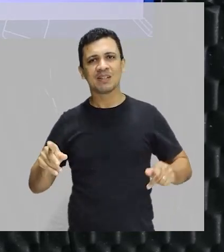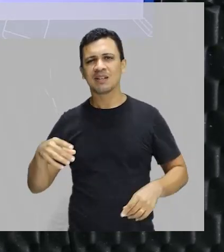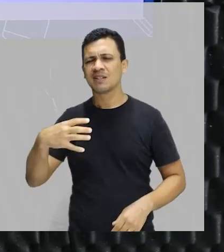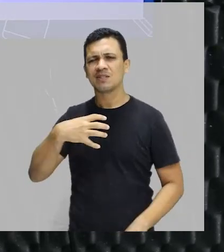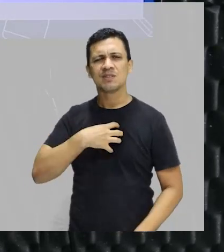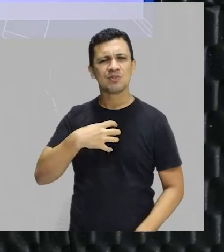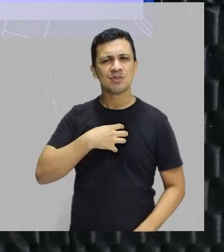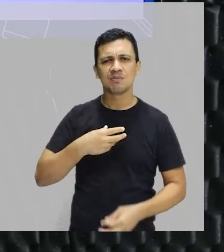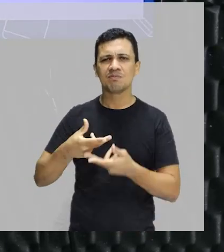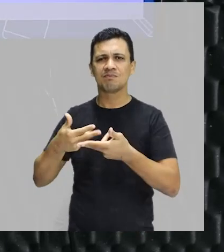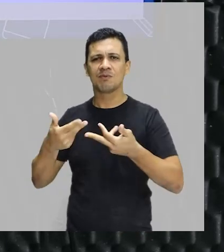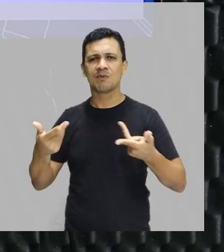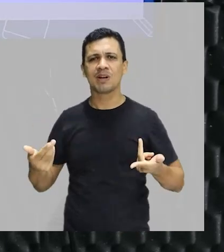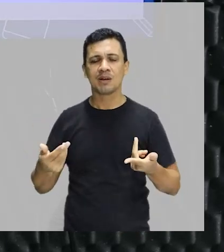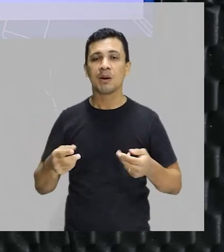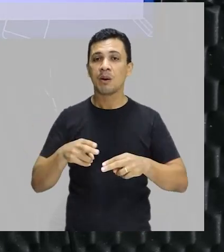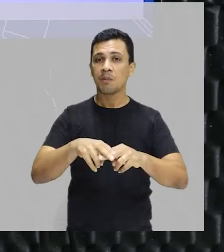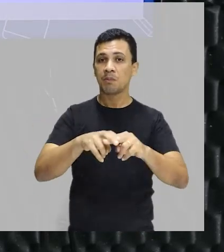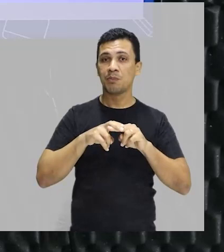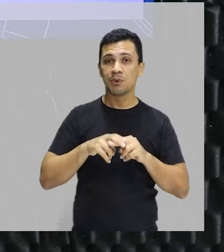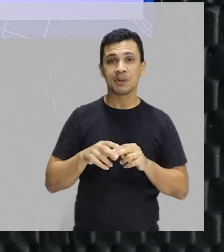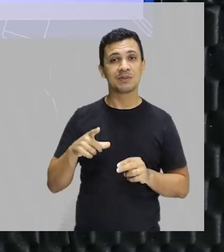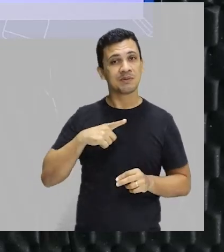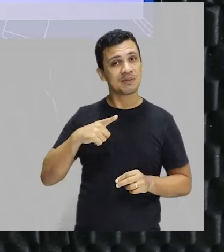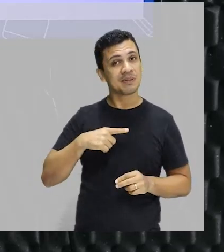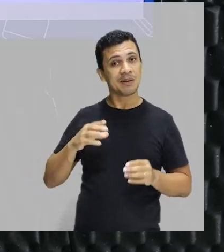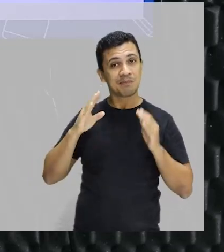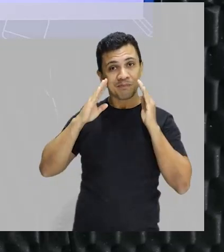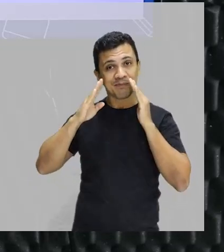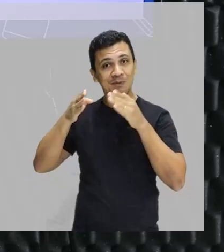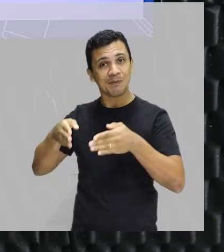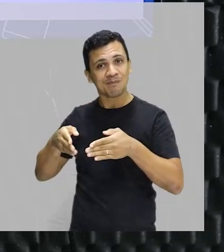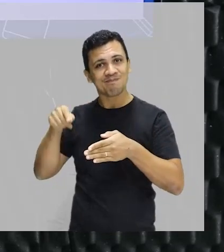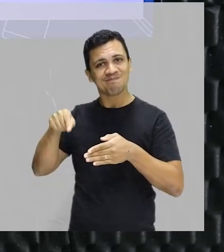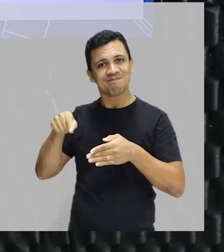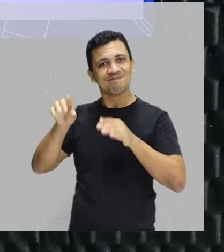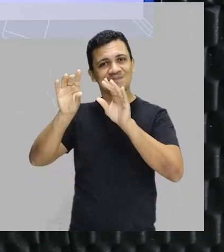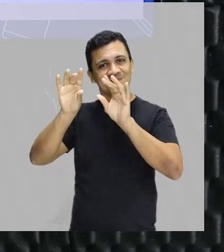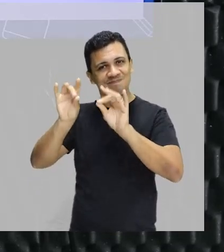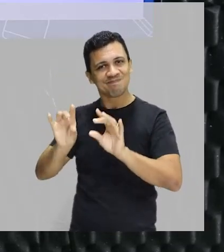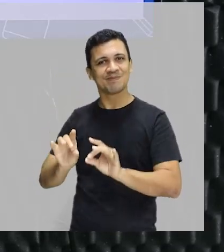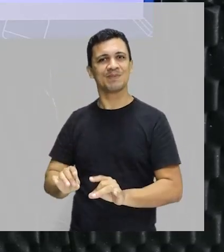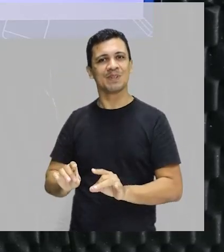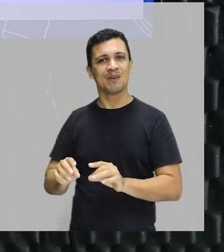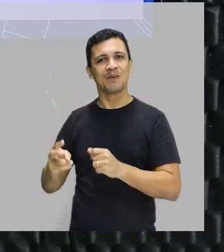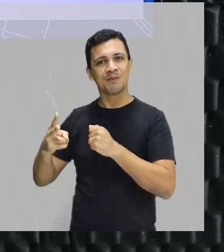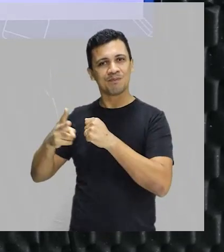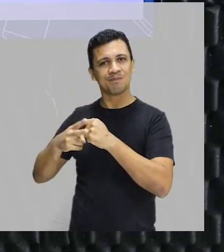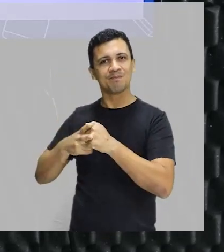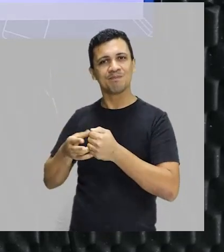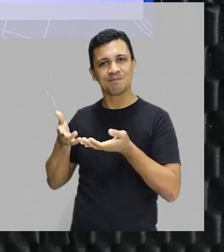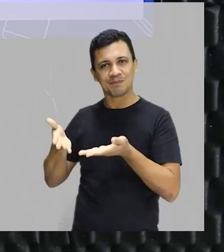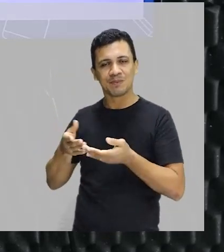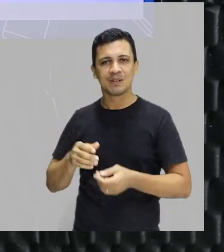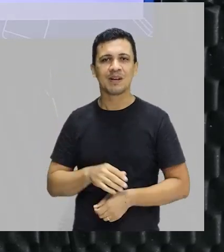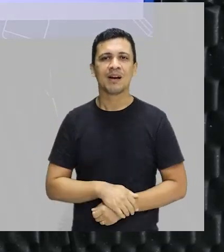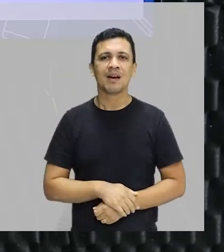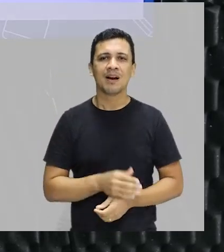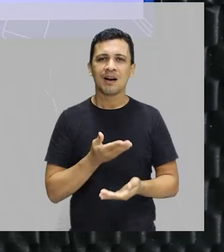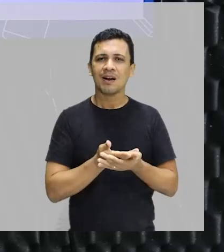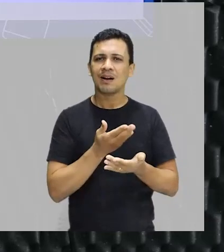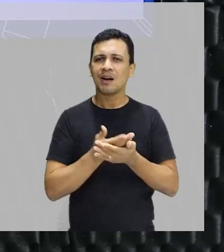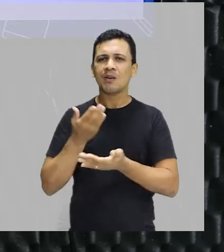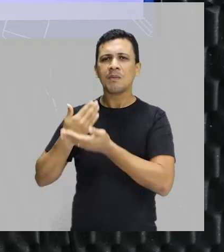funções, então por isso que a gente sempre dá uma atenção mais especial a ele. Bom, na nossa aula anterior, nós falamos do verbo to